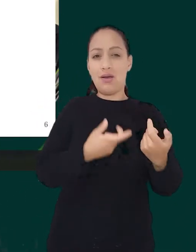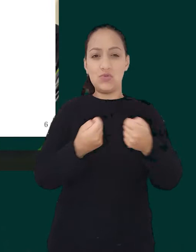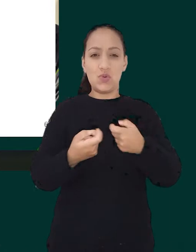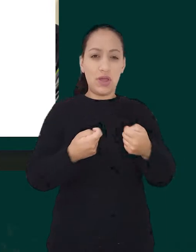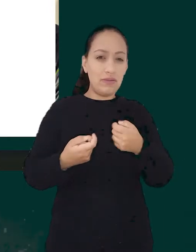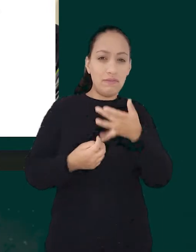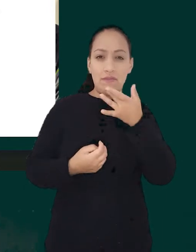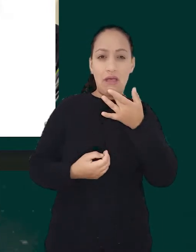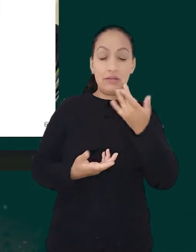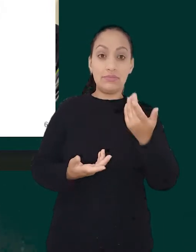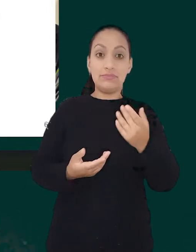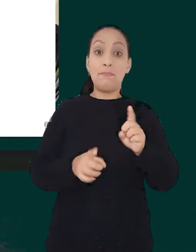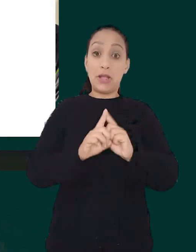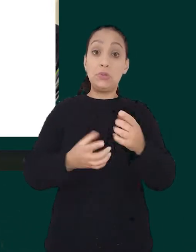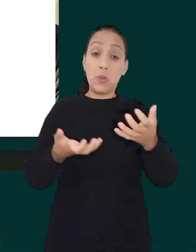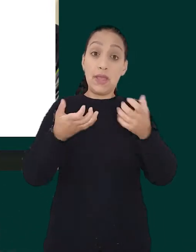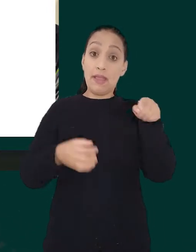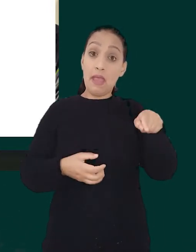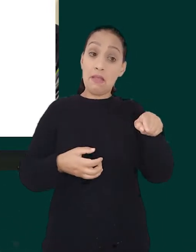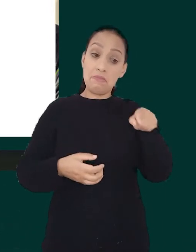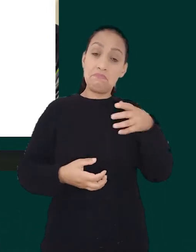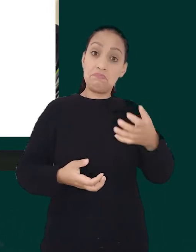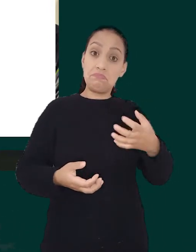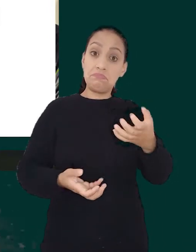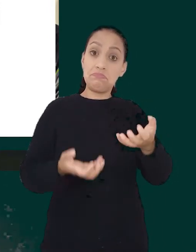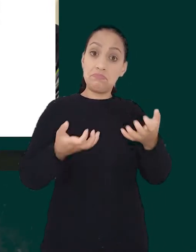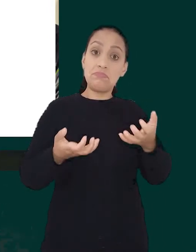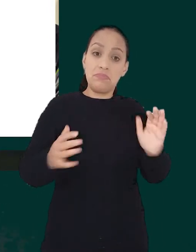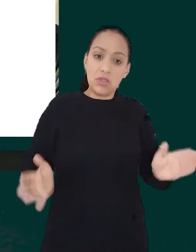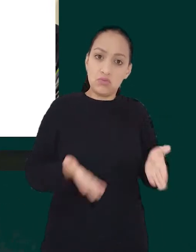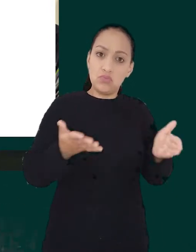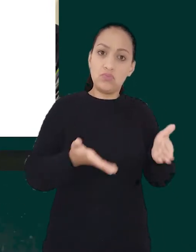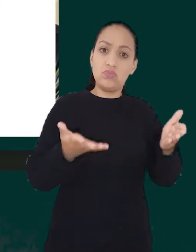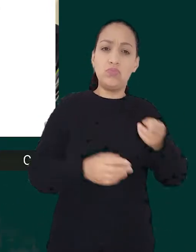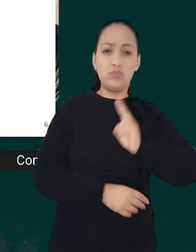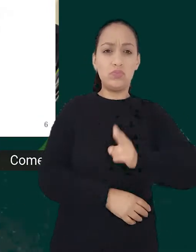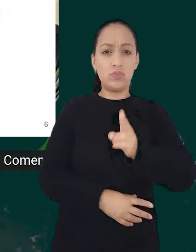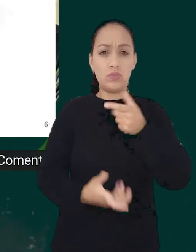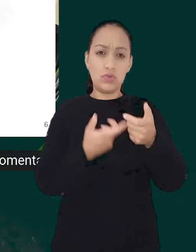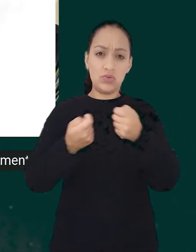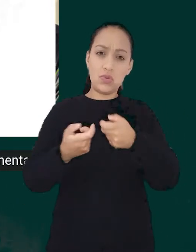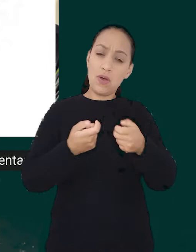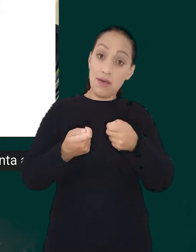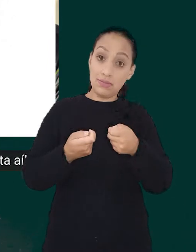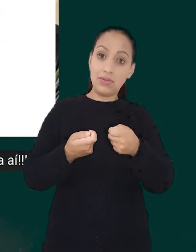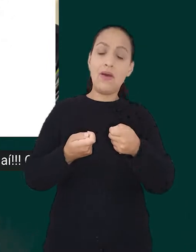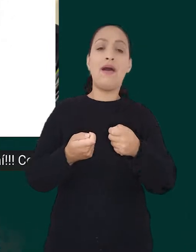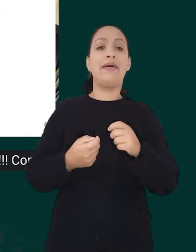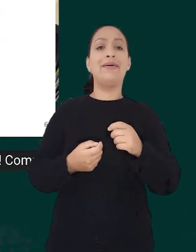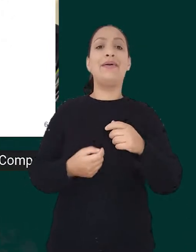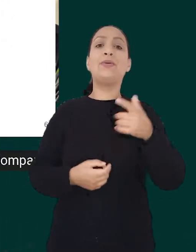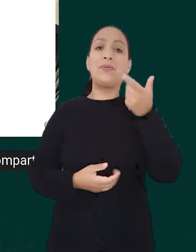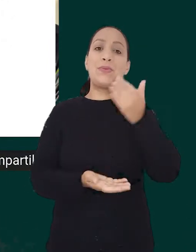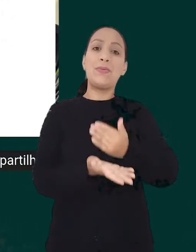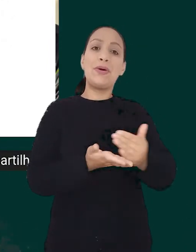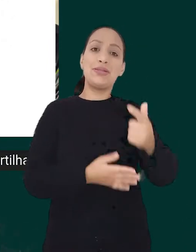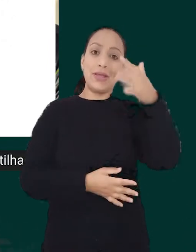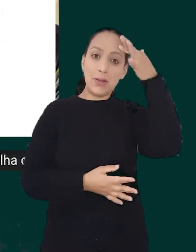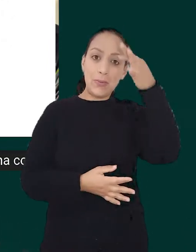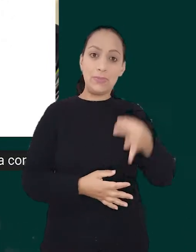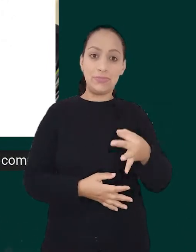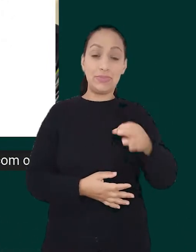a continuar jogando. E com essas premissas a gente começa a compreender que a inteligência artificial dentro